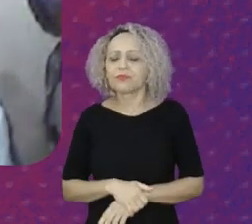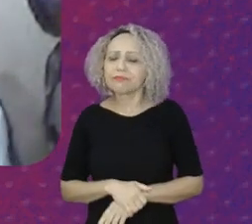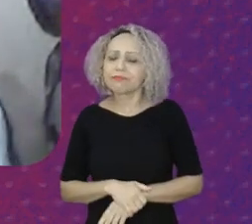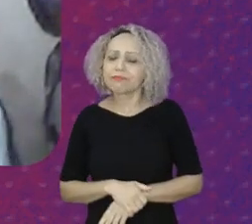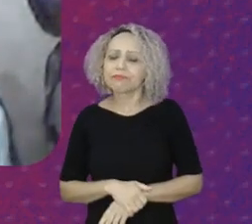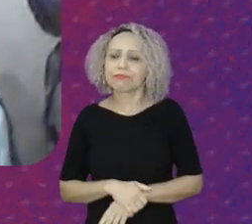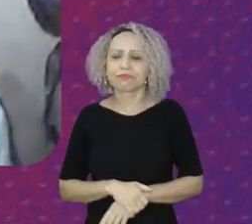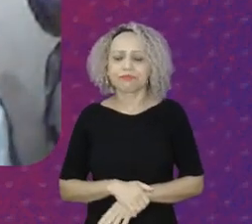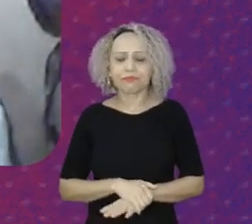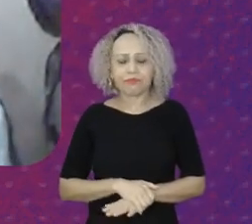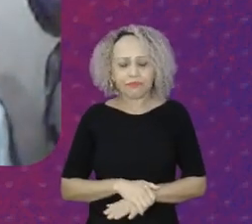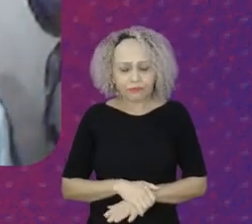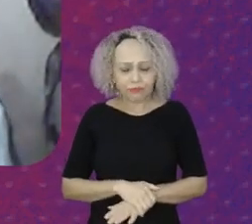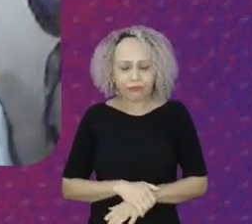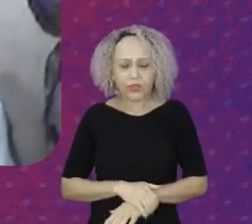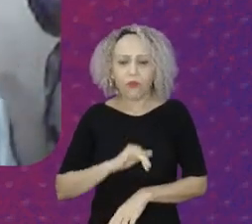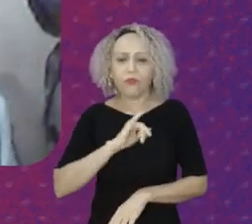dizer que